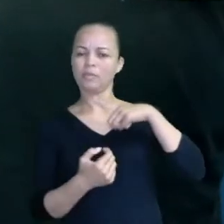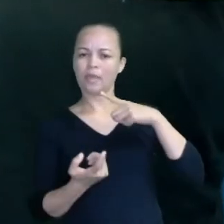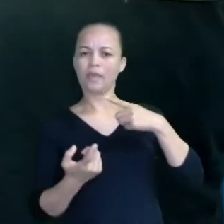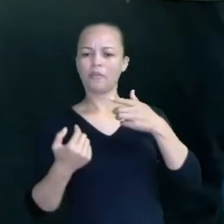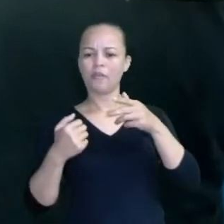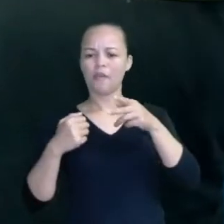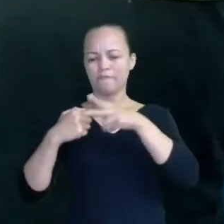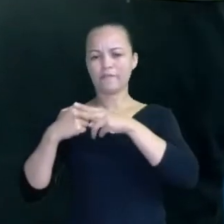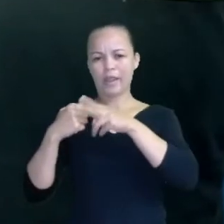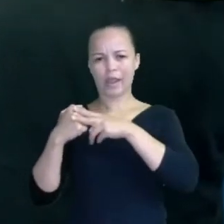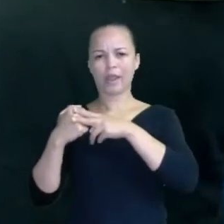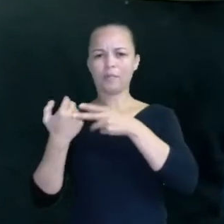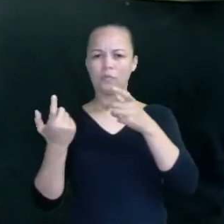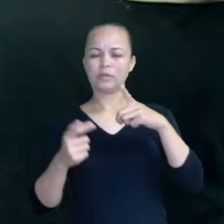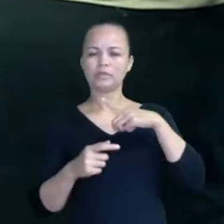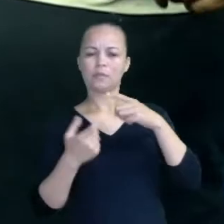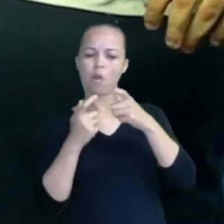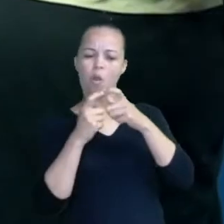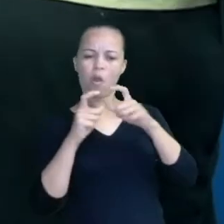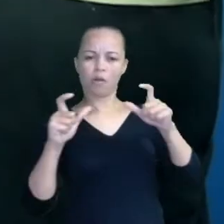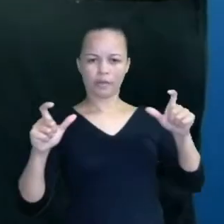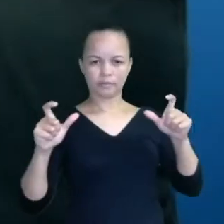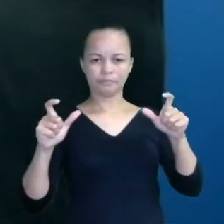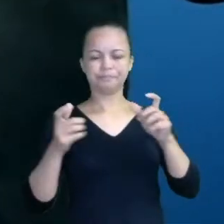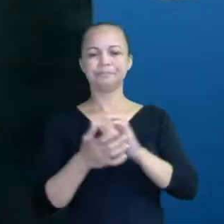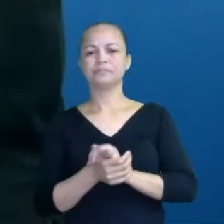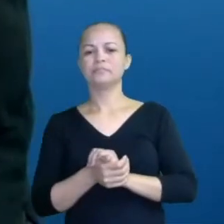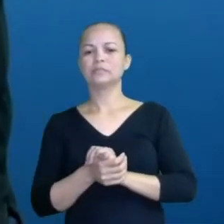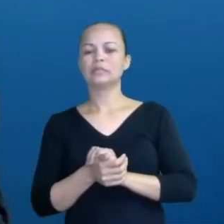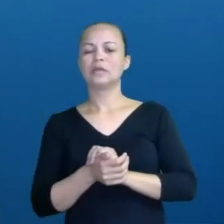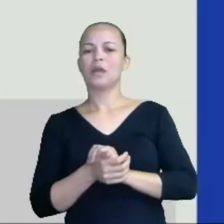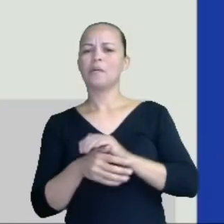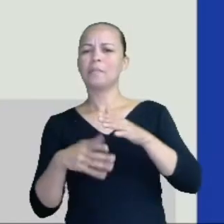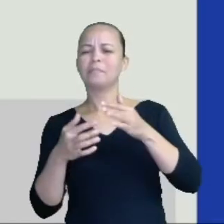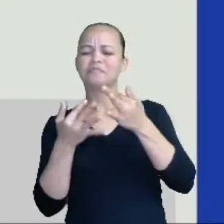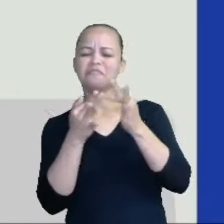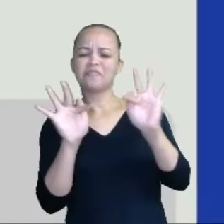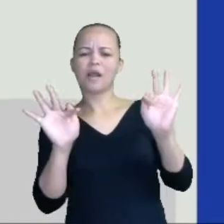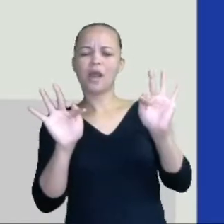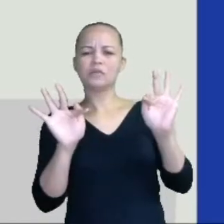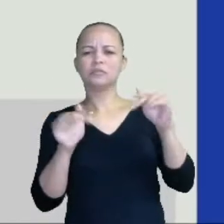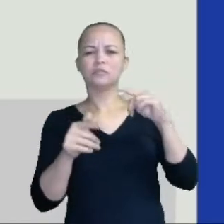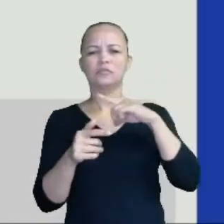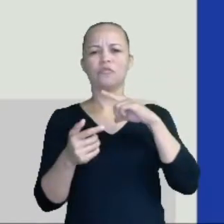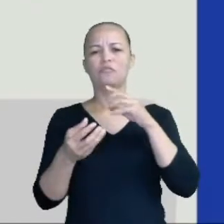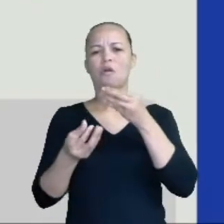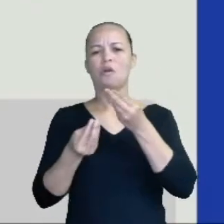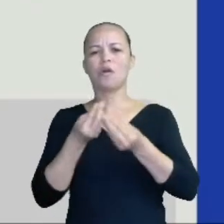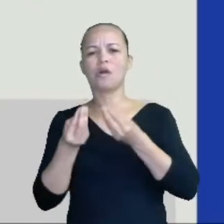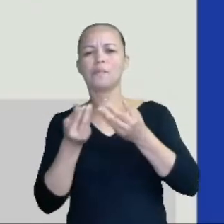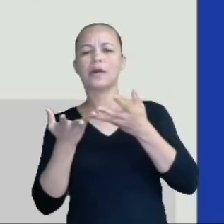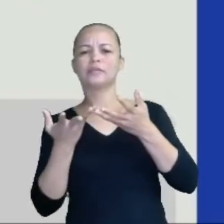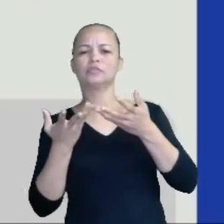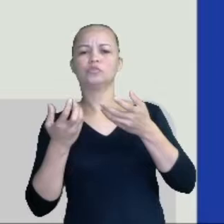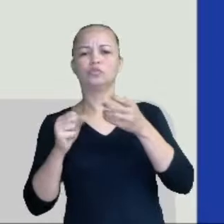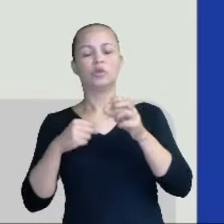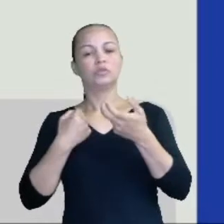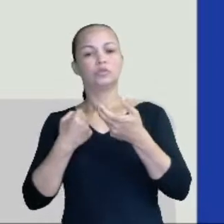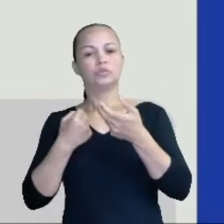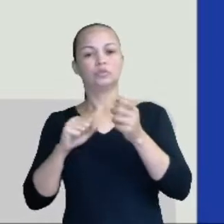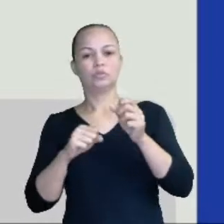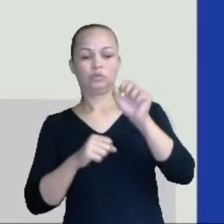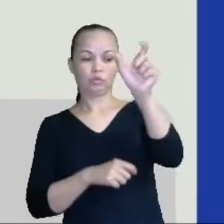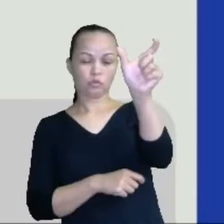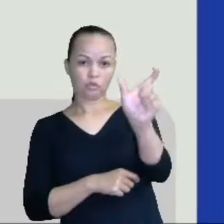nós chamamos de oração. A maior parte das frases são formadas por sujeito ou predicado,